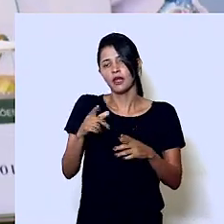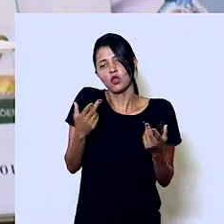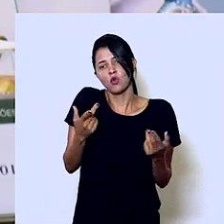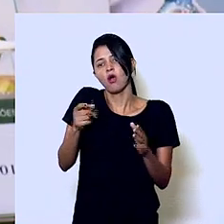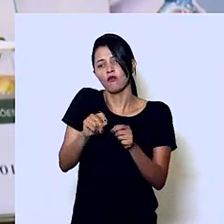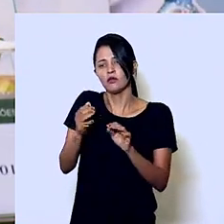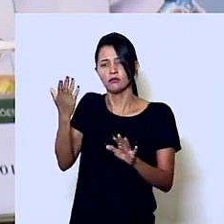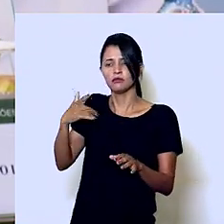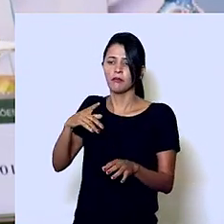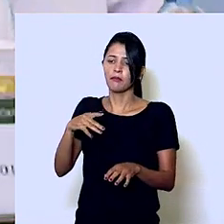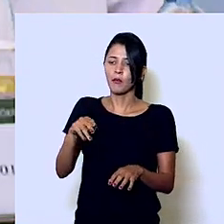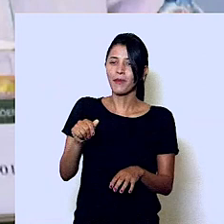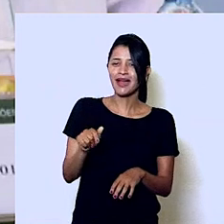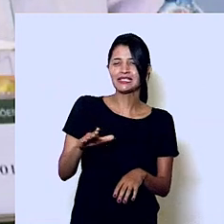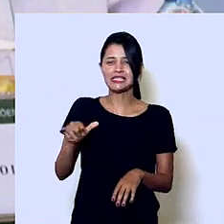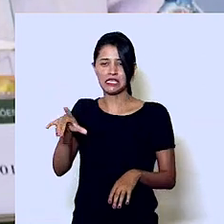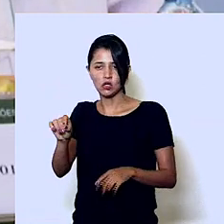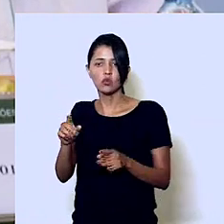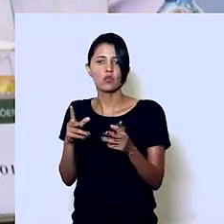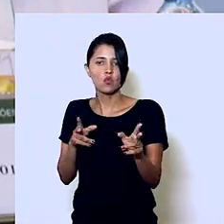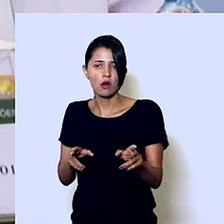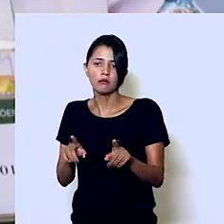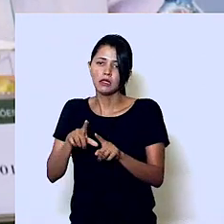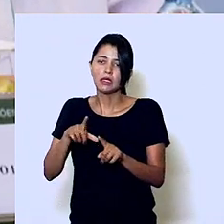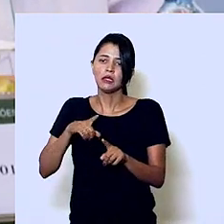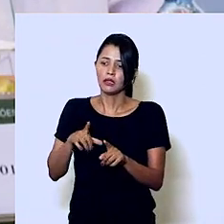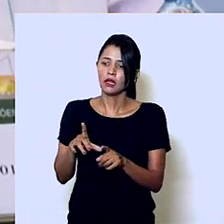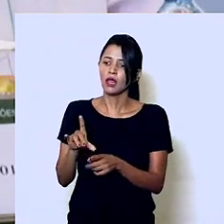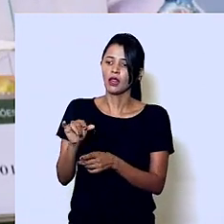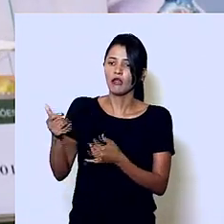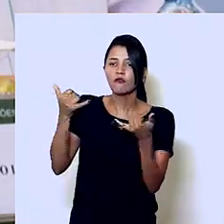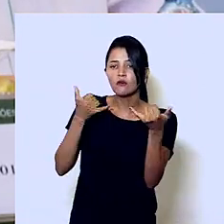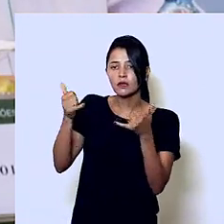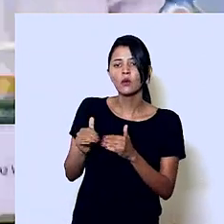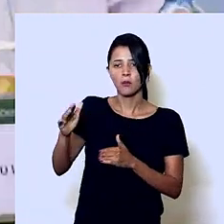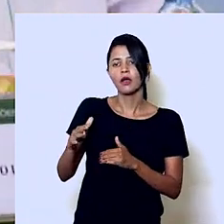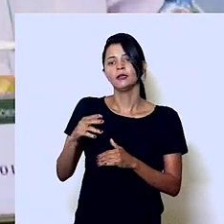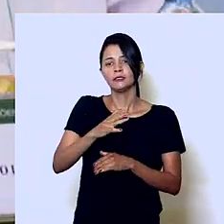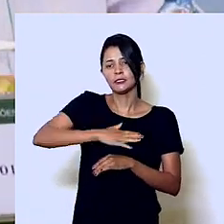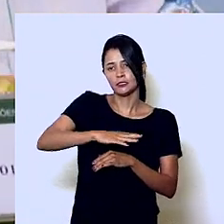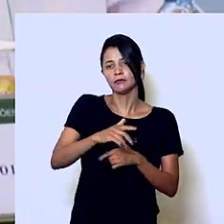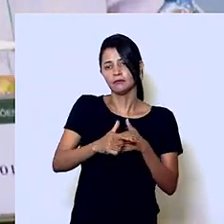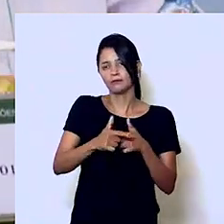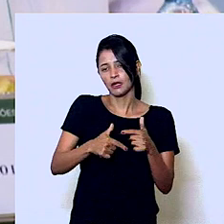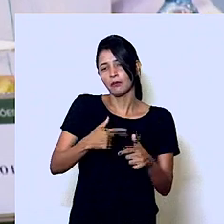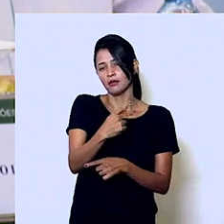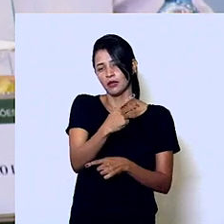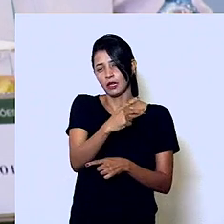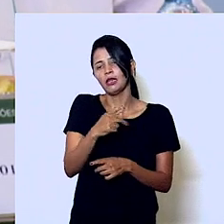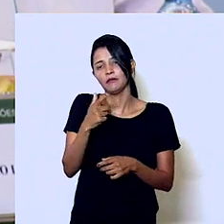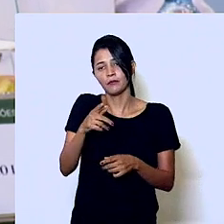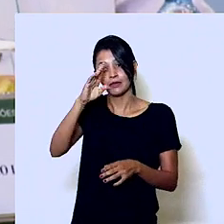para a gente ter mais dados um pouco sobre a parte diplomática nele, como principalmente embaixador em Washington e